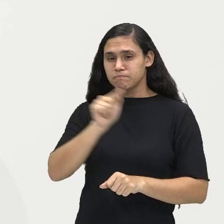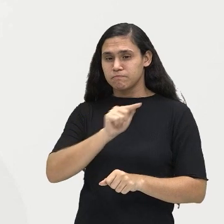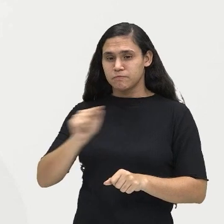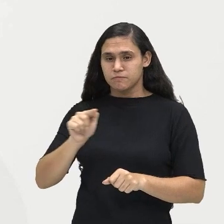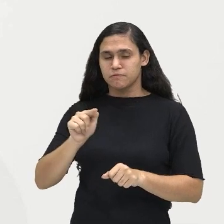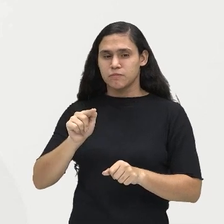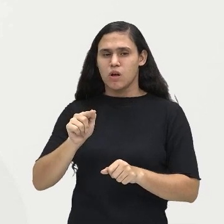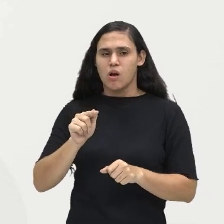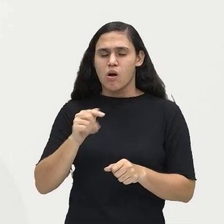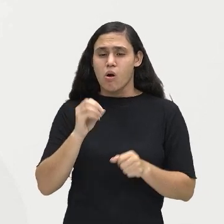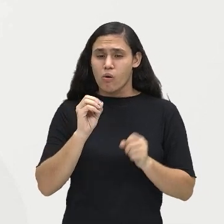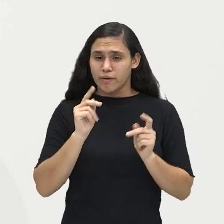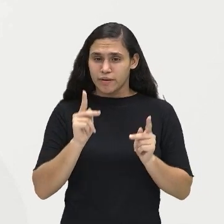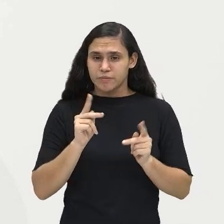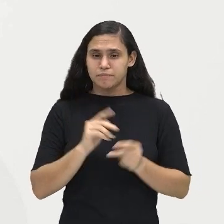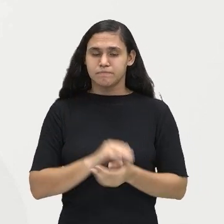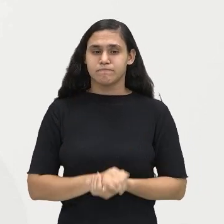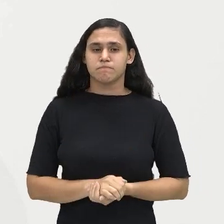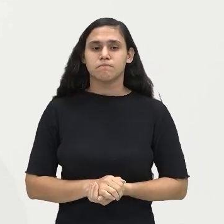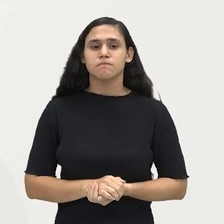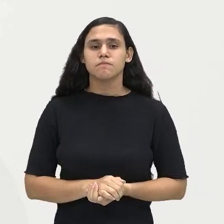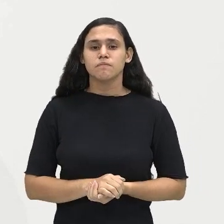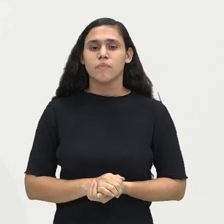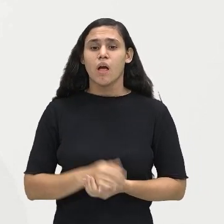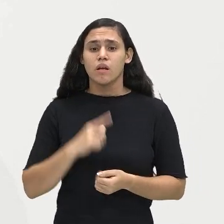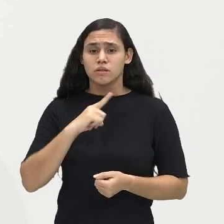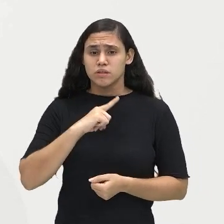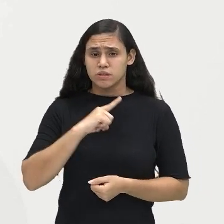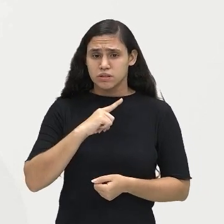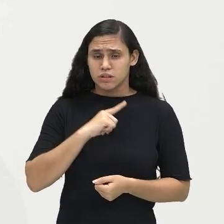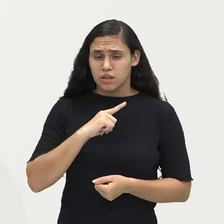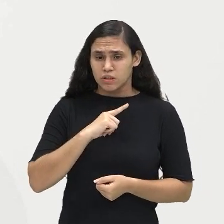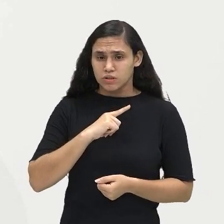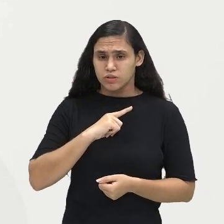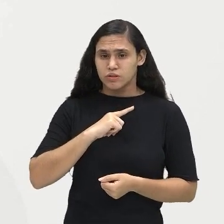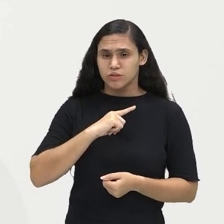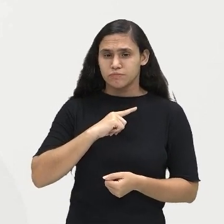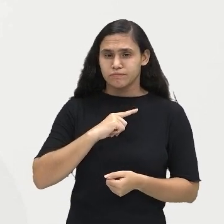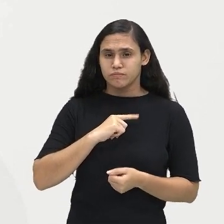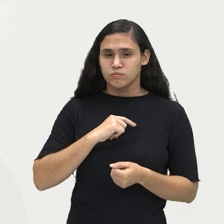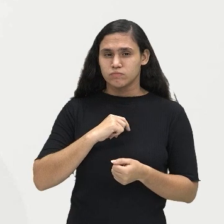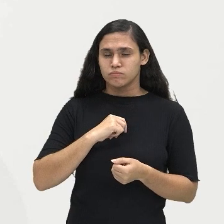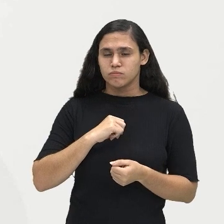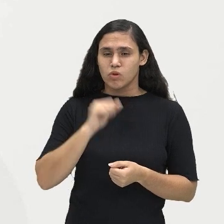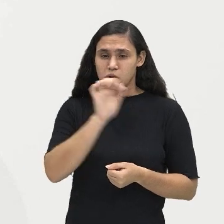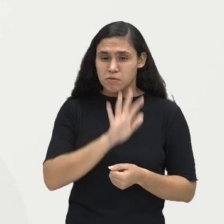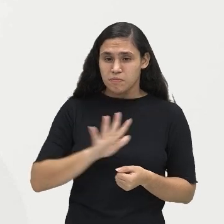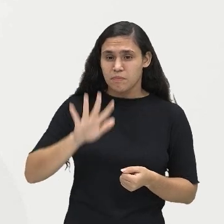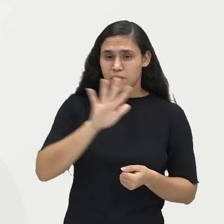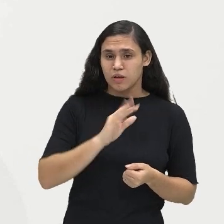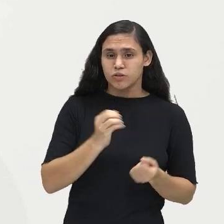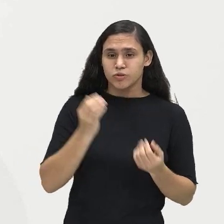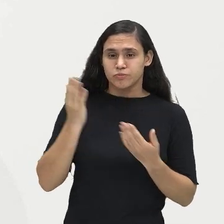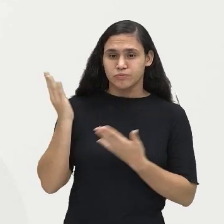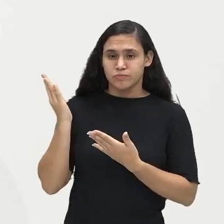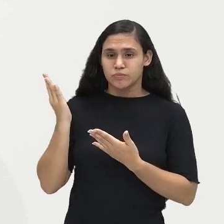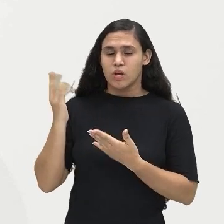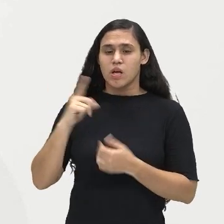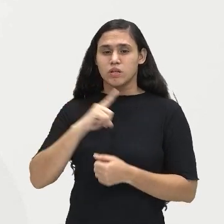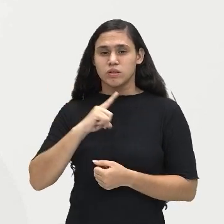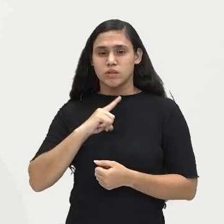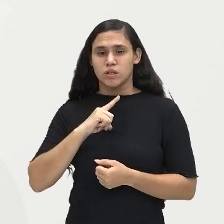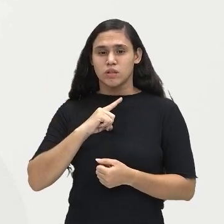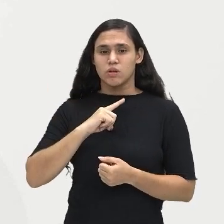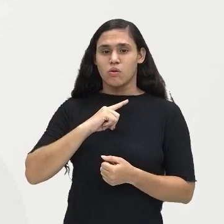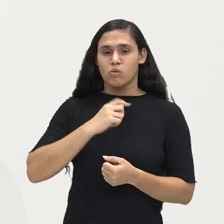legal? Só lembrando, tem número zero, aqui tem os números inteiros positivos e aqui